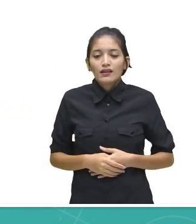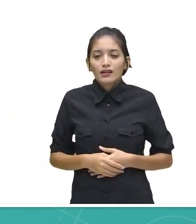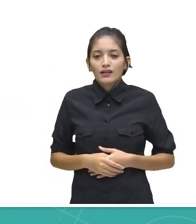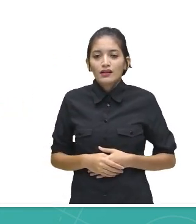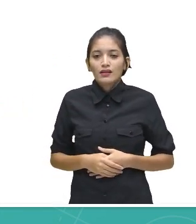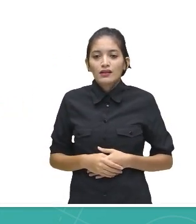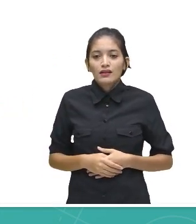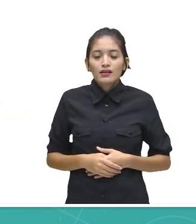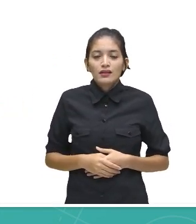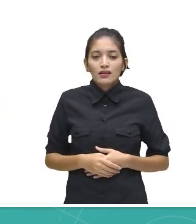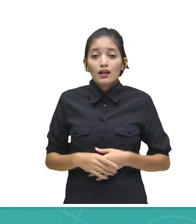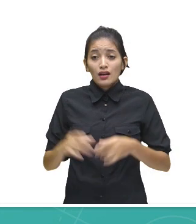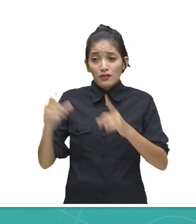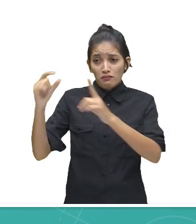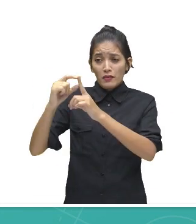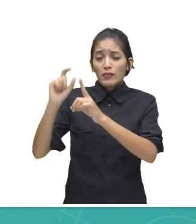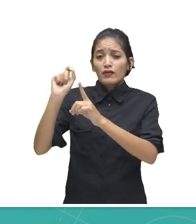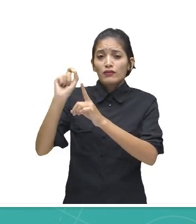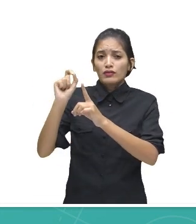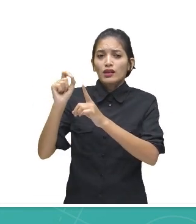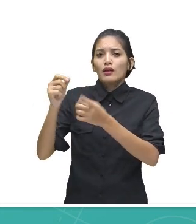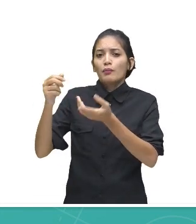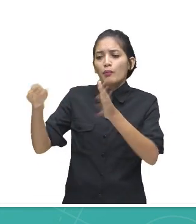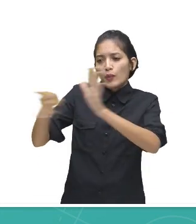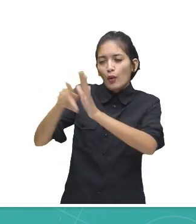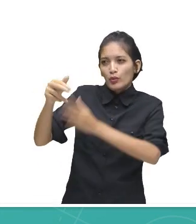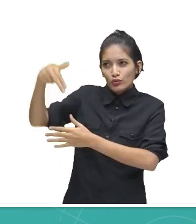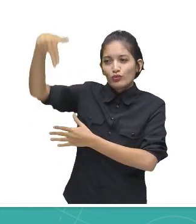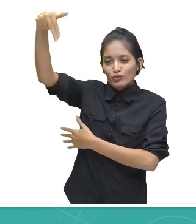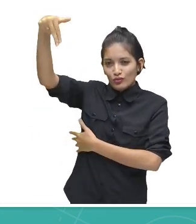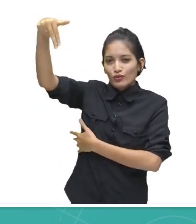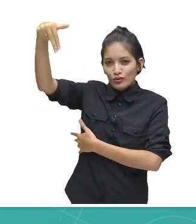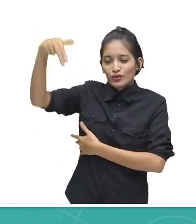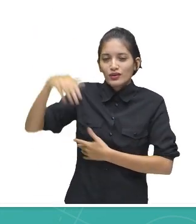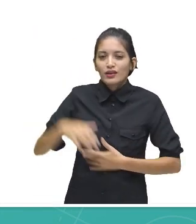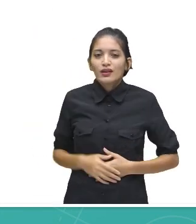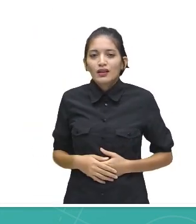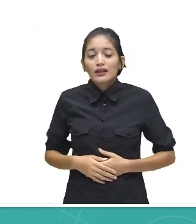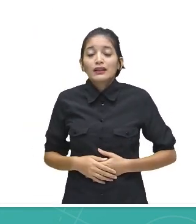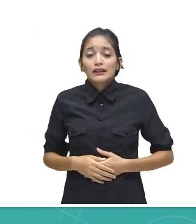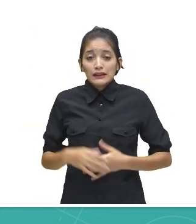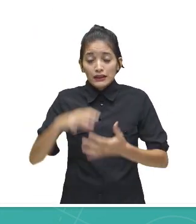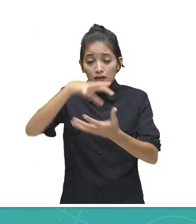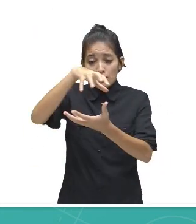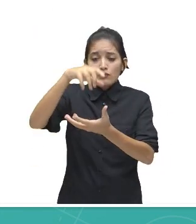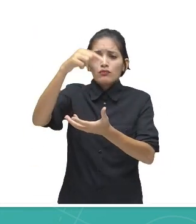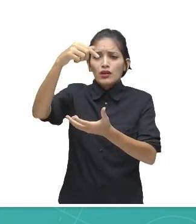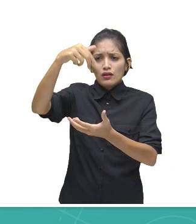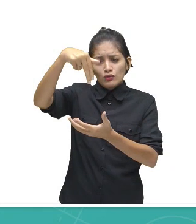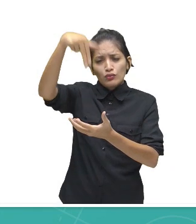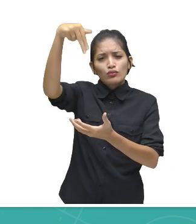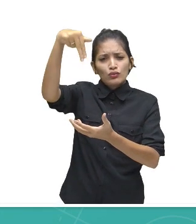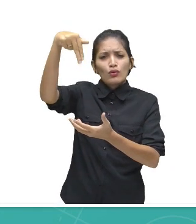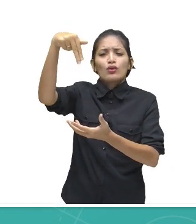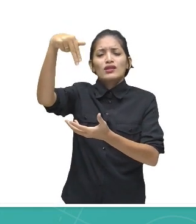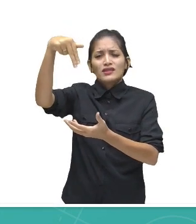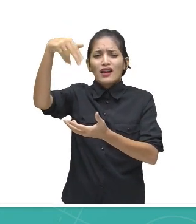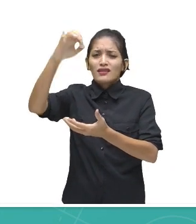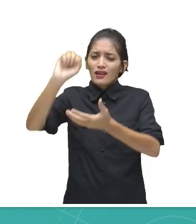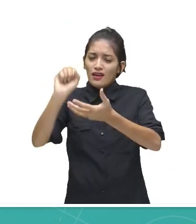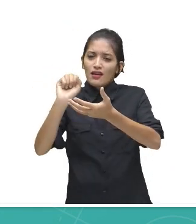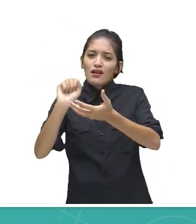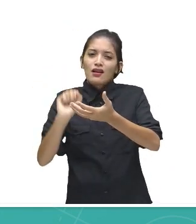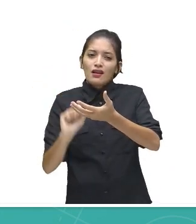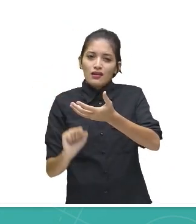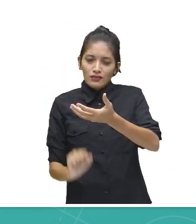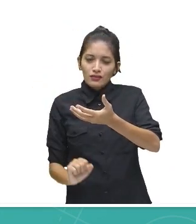ela é um sinônimo, né, para o termo norte. E ela se estende desde o Círculo Polar Ártico, como a gente falou, até o Polo Norte,